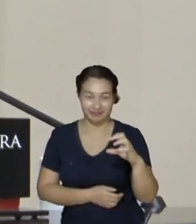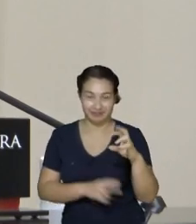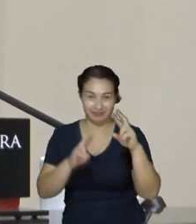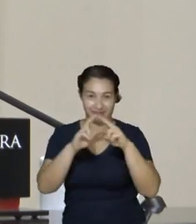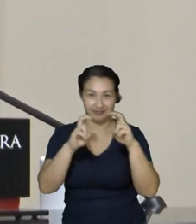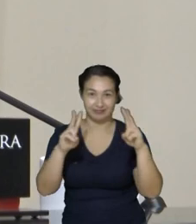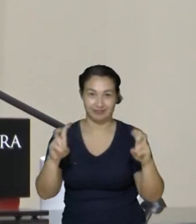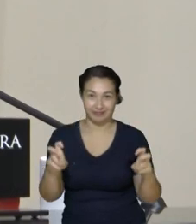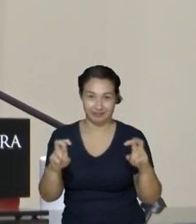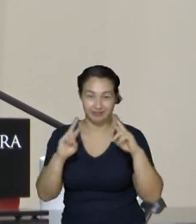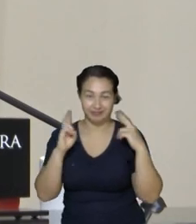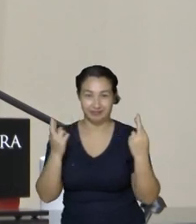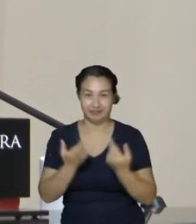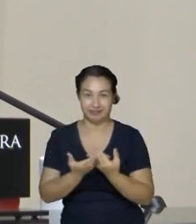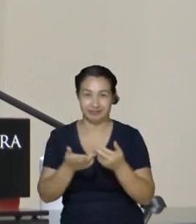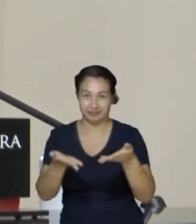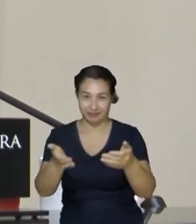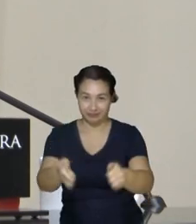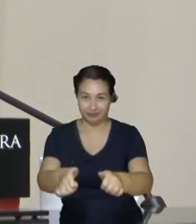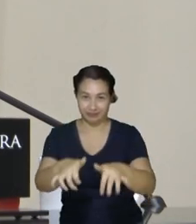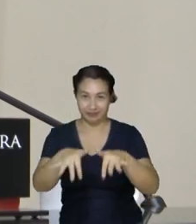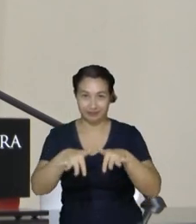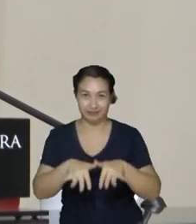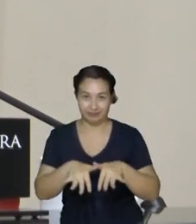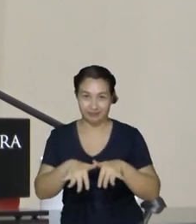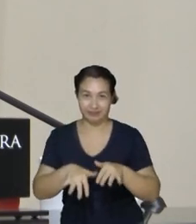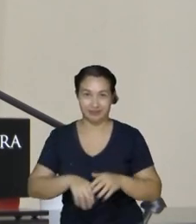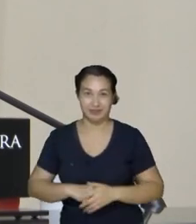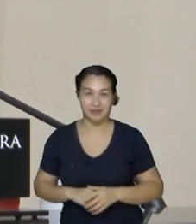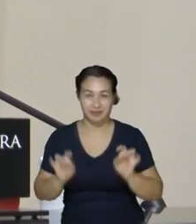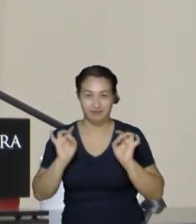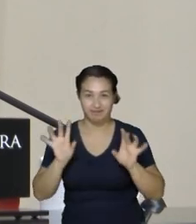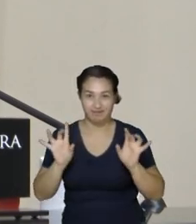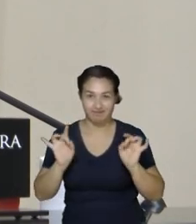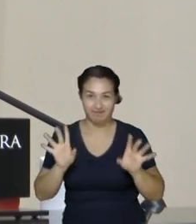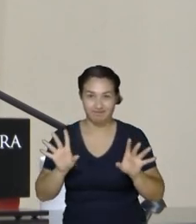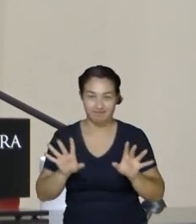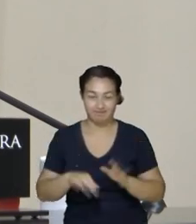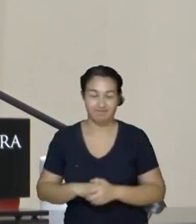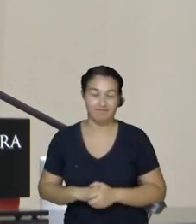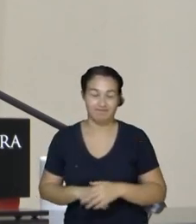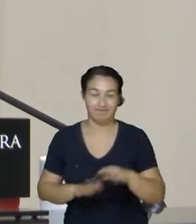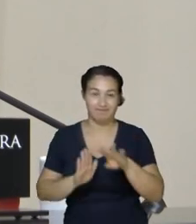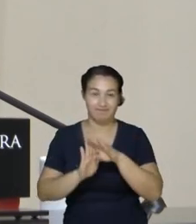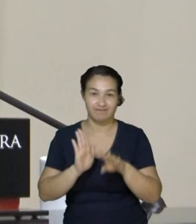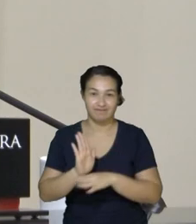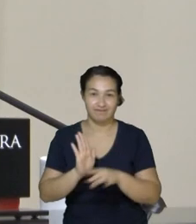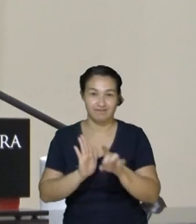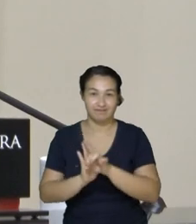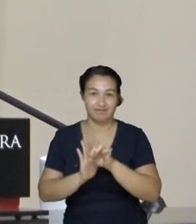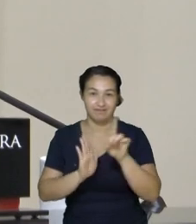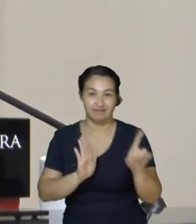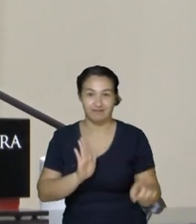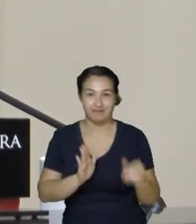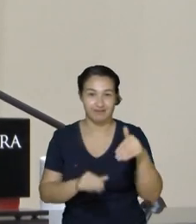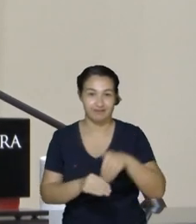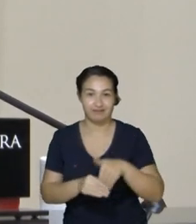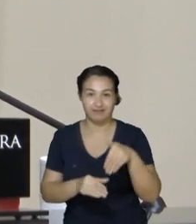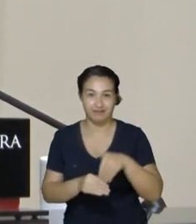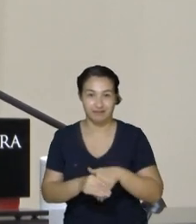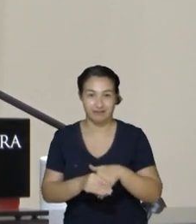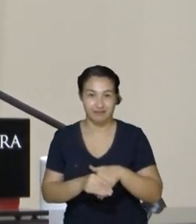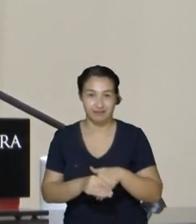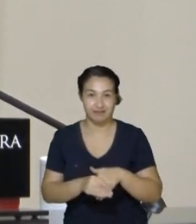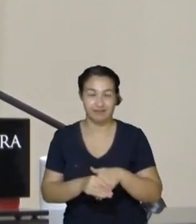reuniu-se a Assembleia Legislativa em sessão extraordinária. Ordem do dia. Em votação, após acordo